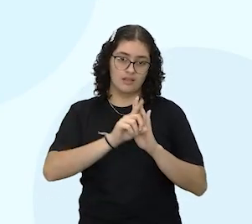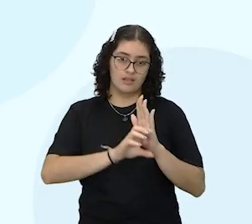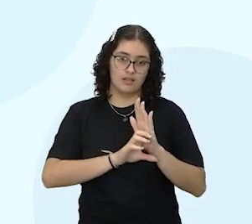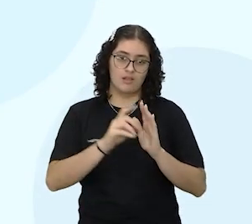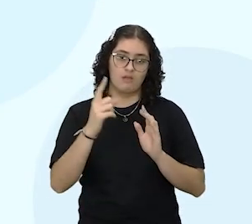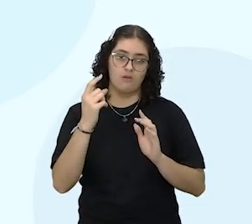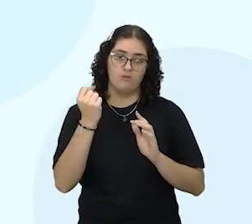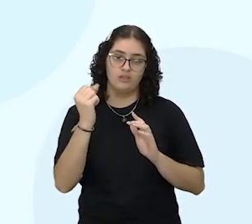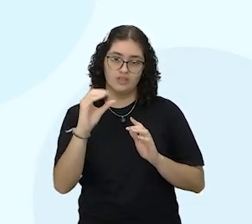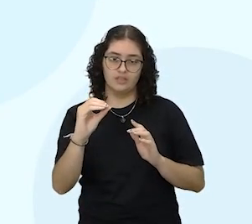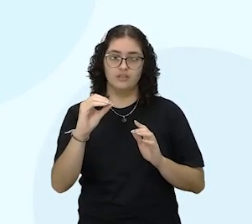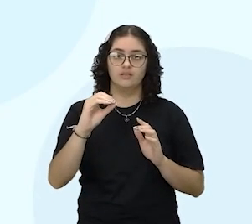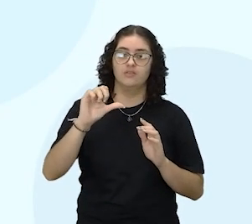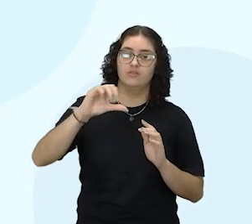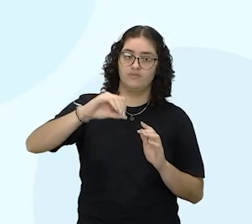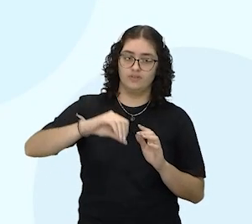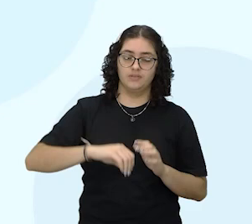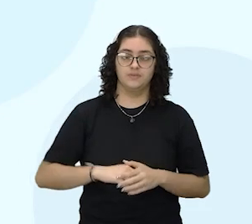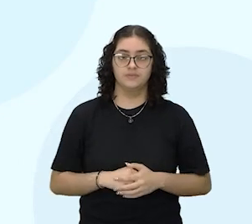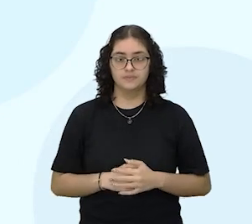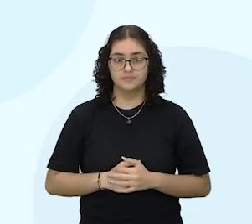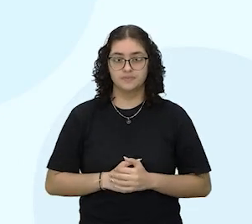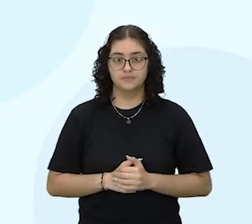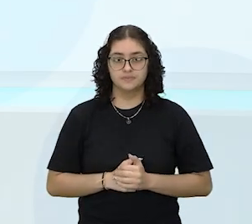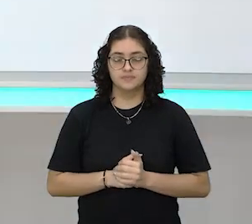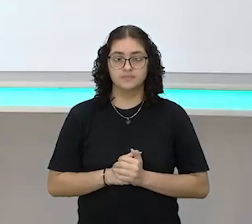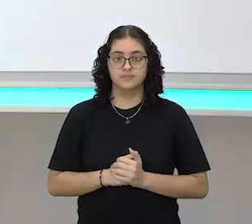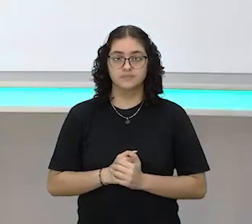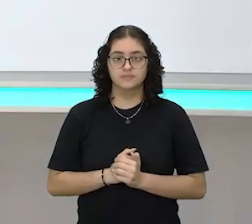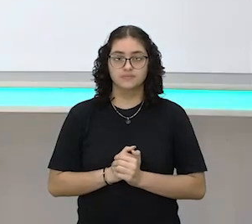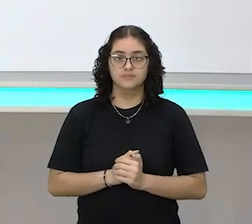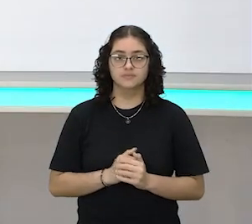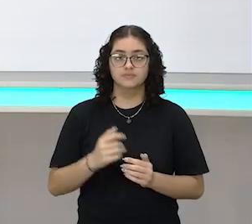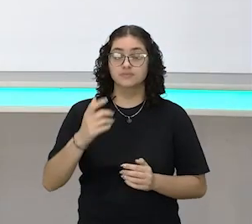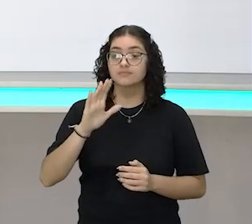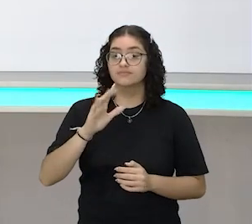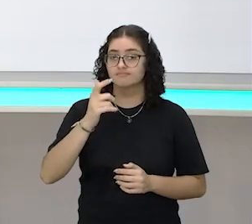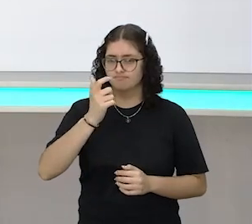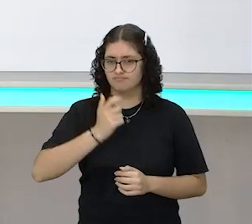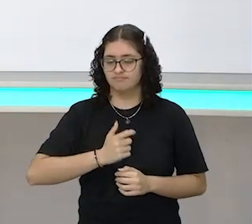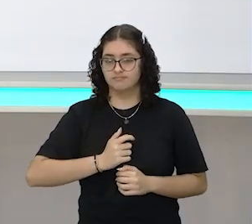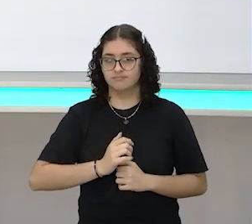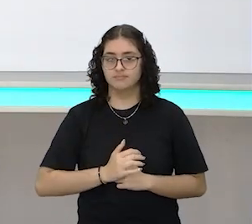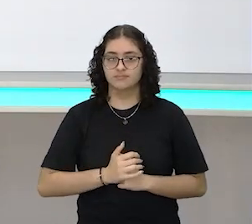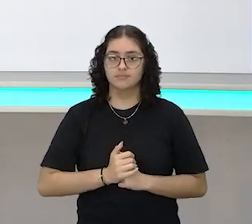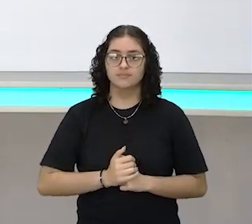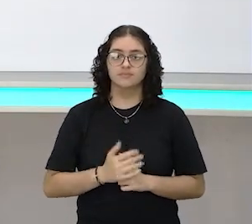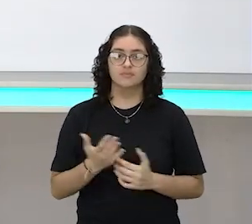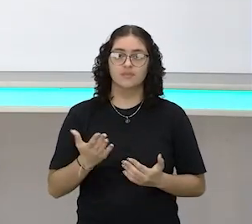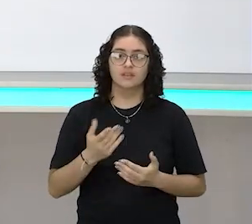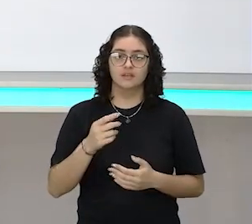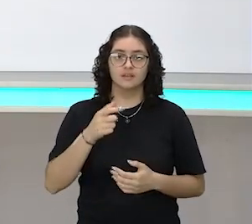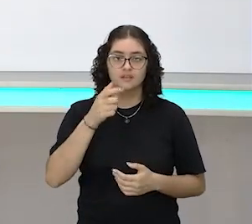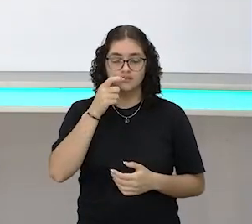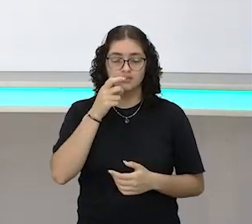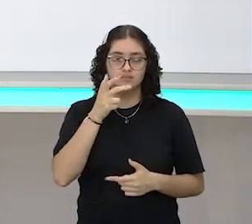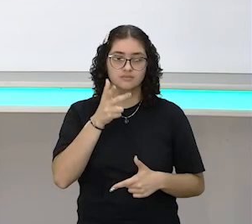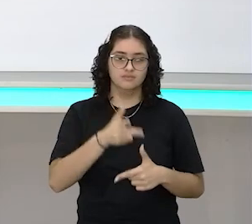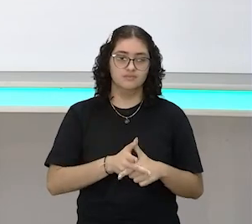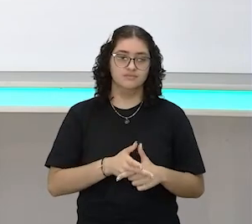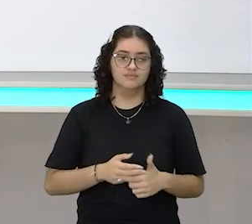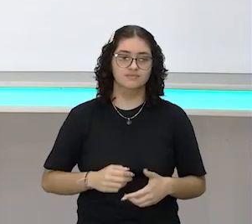e 90. Pessoal, volta em mim um pouquinho. A gente vai assistir um vídeo agora do IBGE